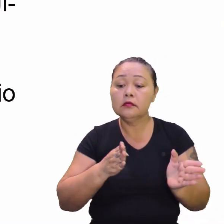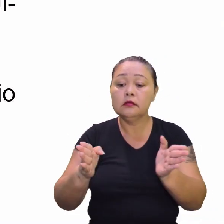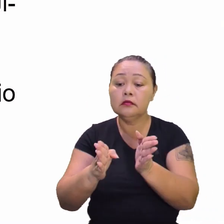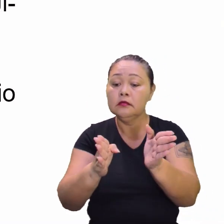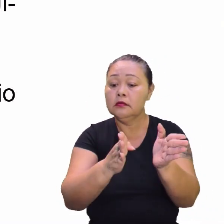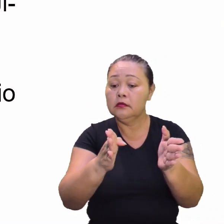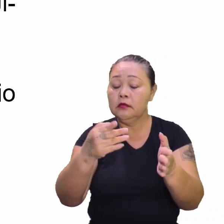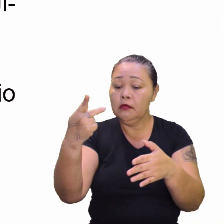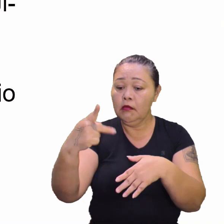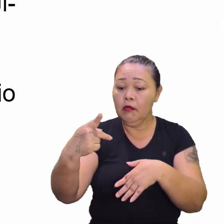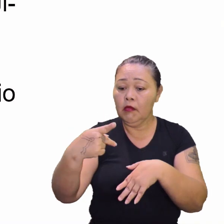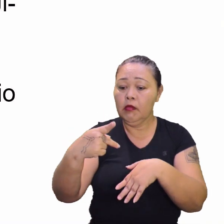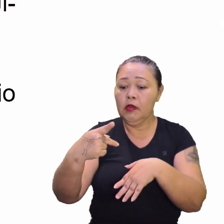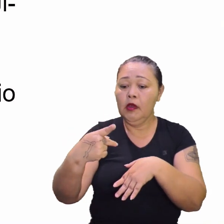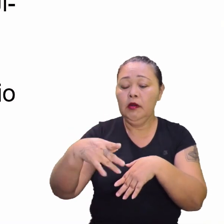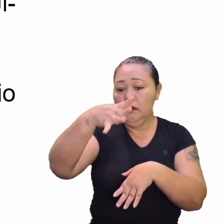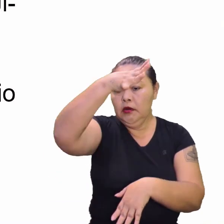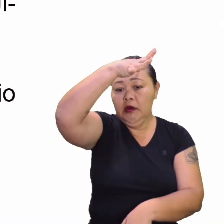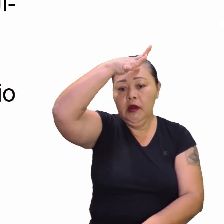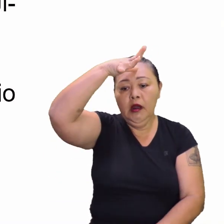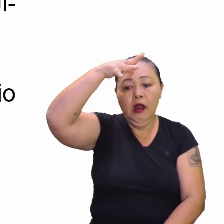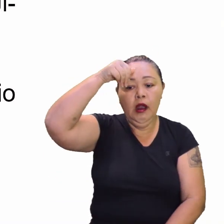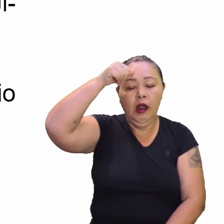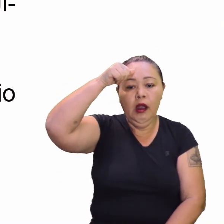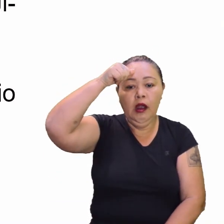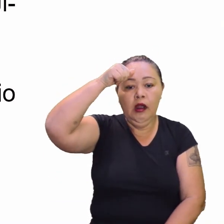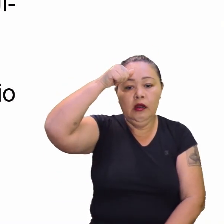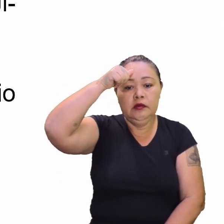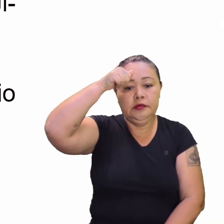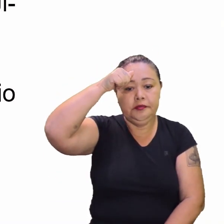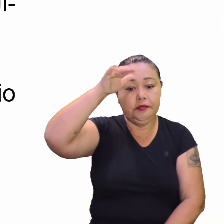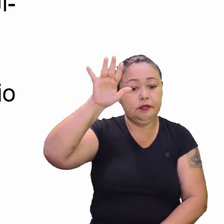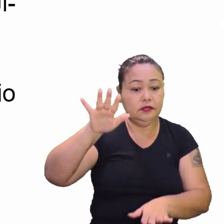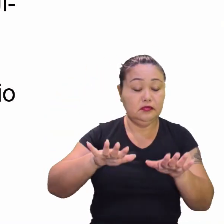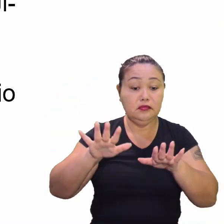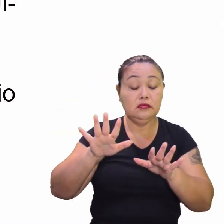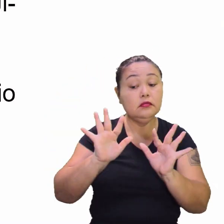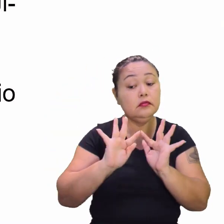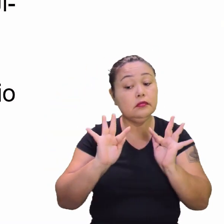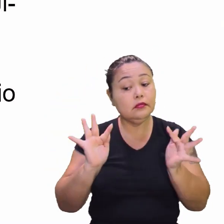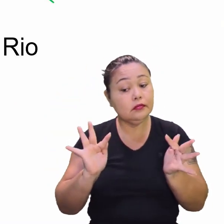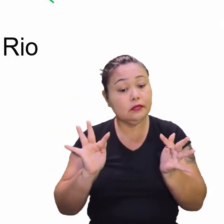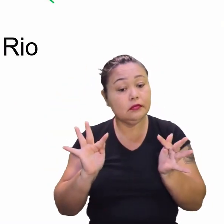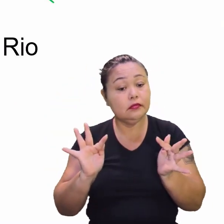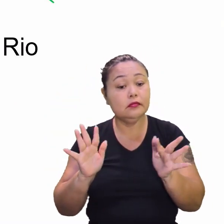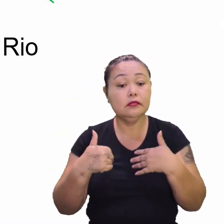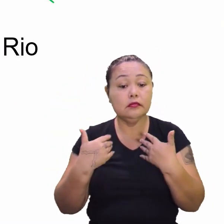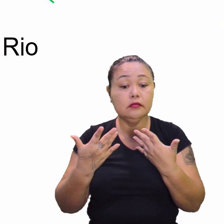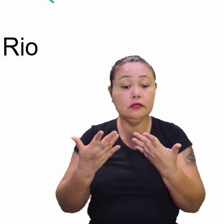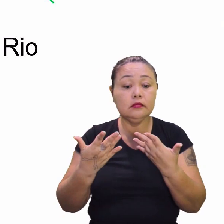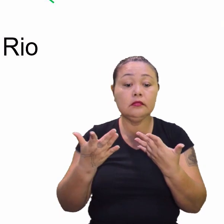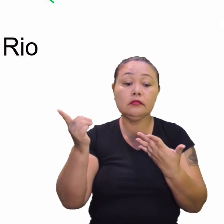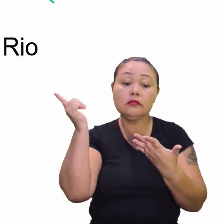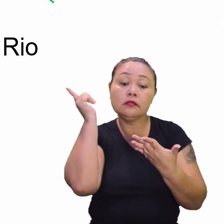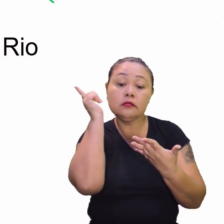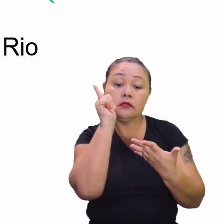daqui Da Amazônia, né? da Amazônia. Então, ficou um pouco mais simples dele Com detectar. certeza. Ele já conseguiu eliminar